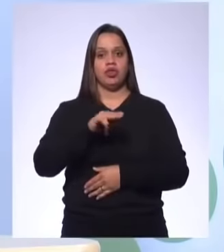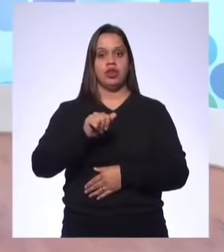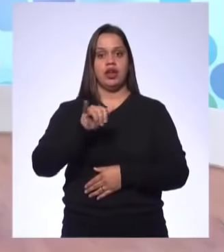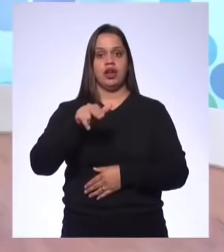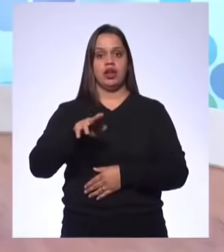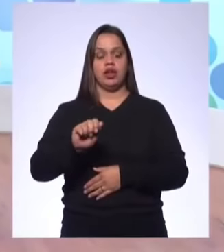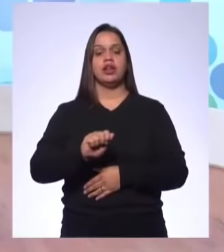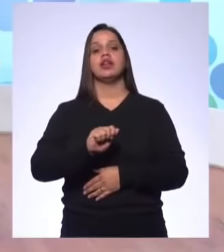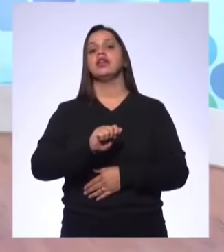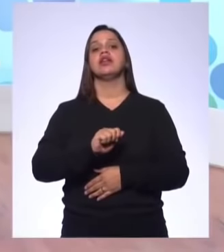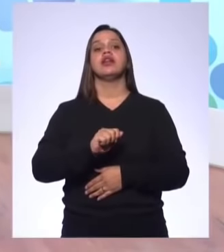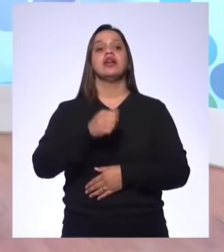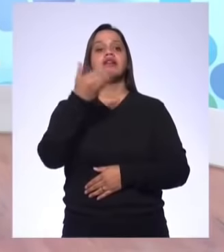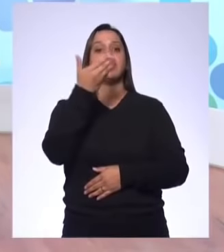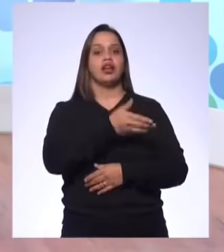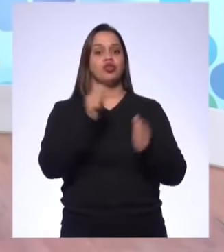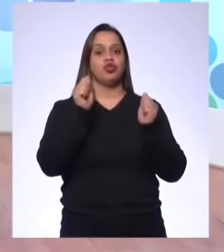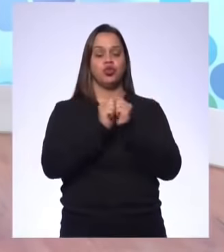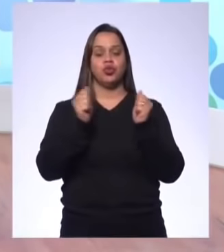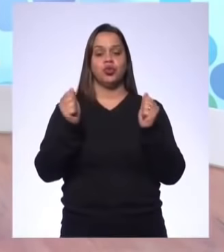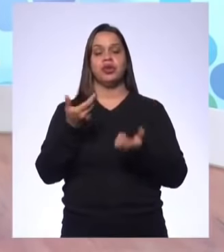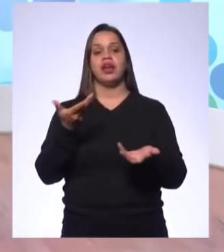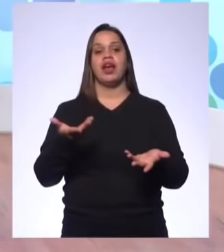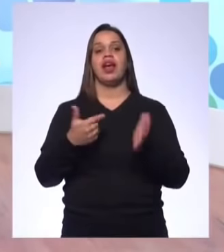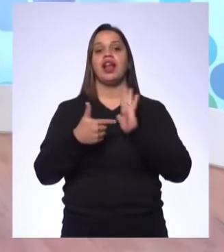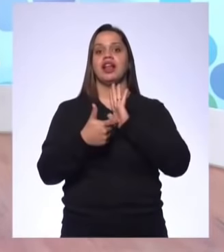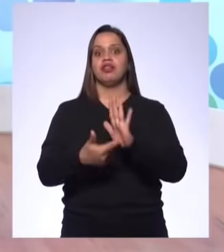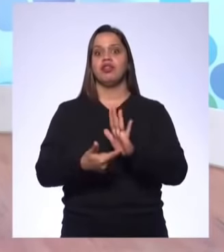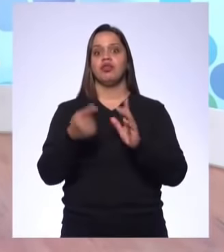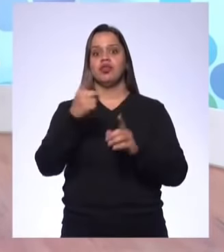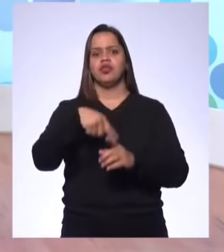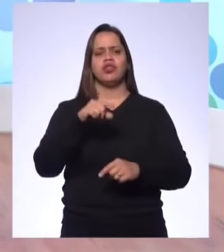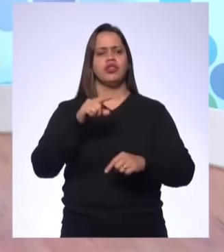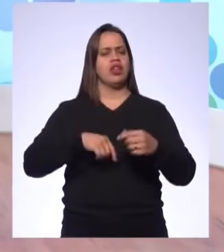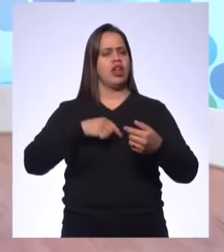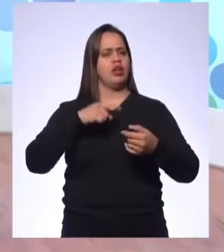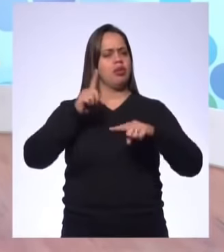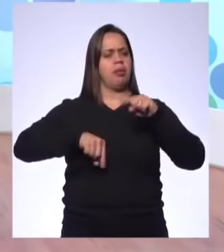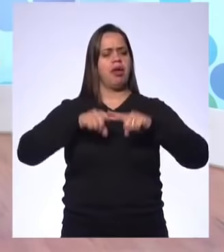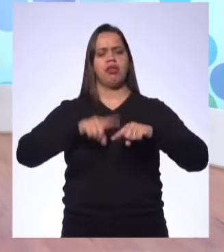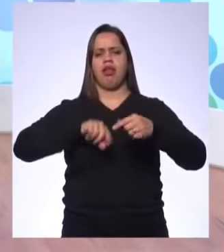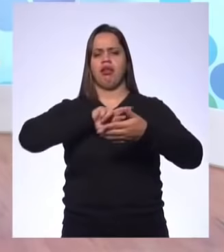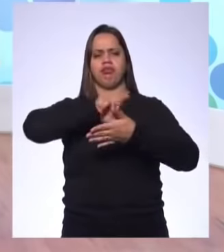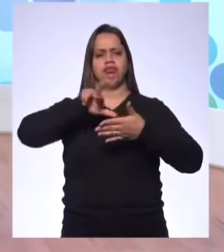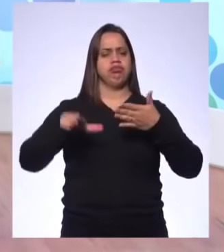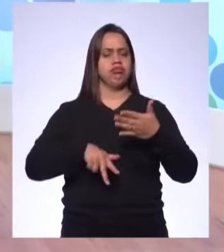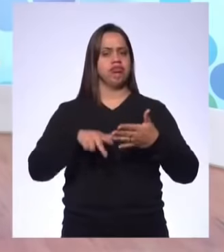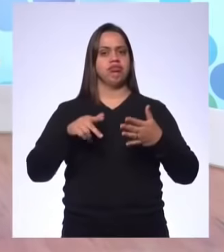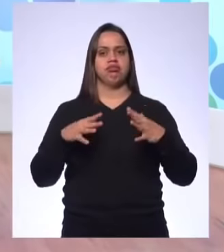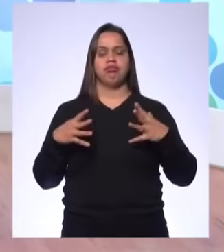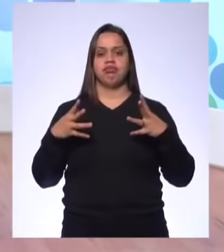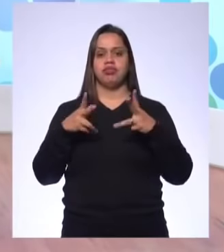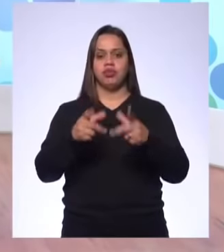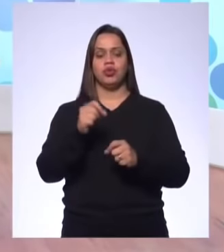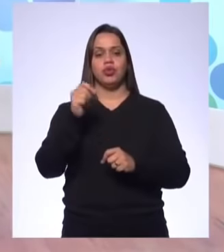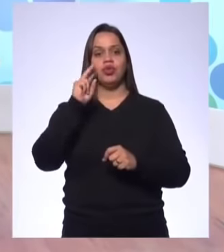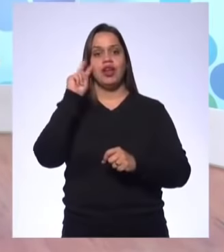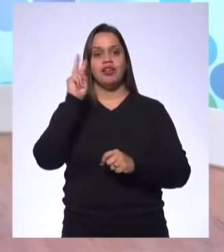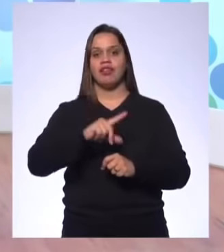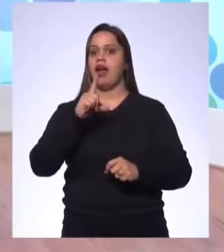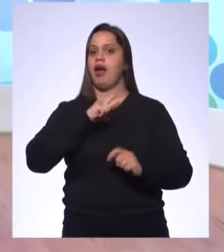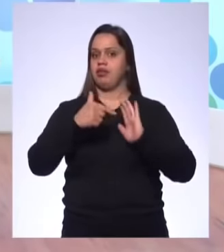está aqui do meu lado e ela trouxe uns equipamentos, uns instrumentos aqui que terão